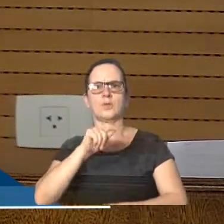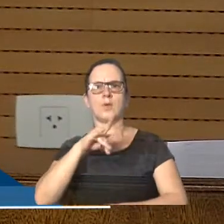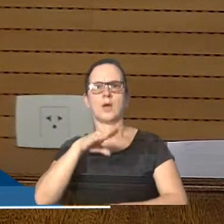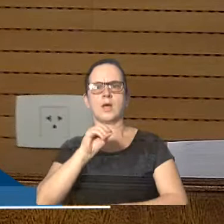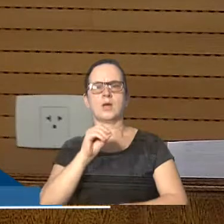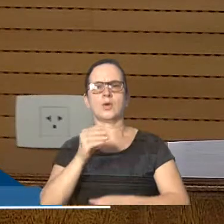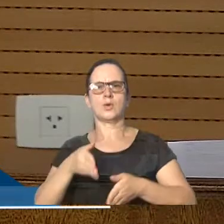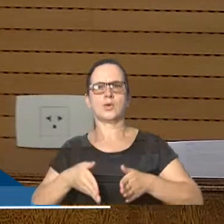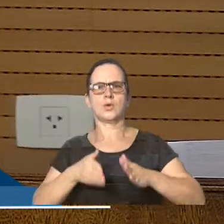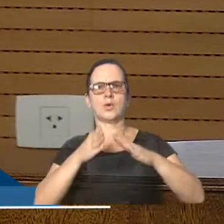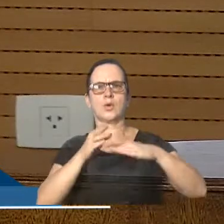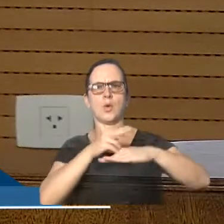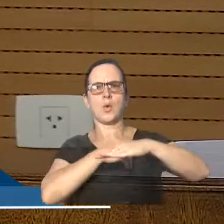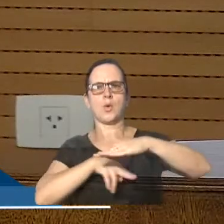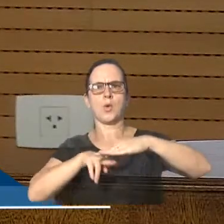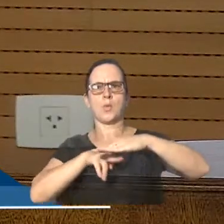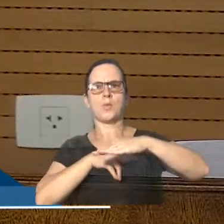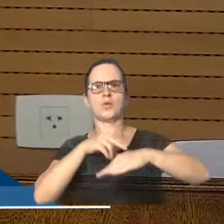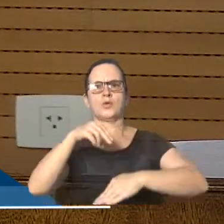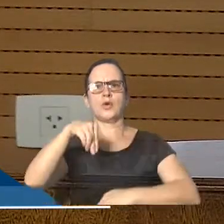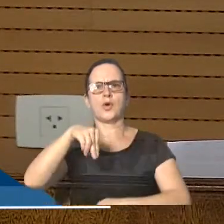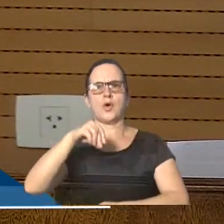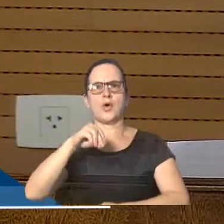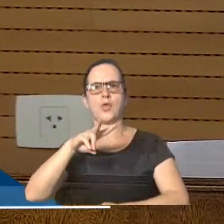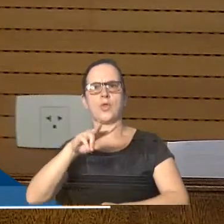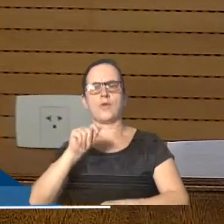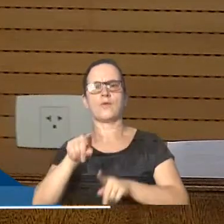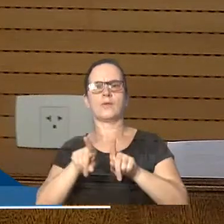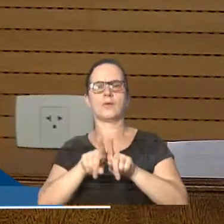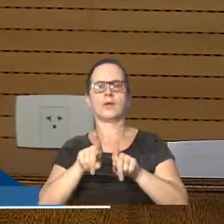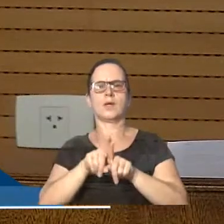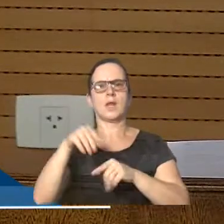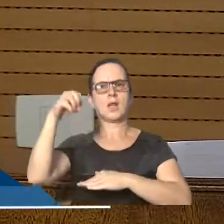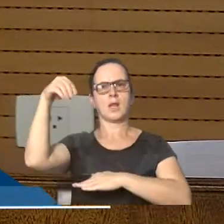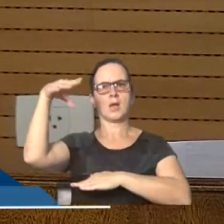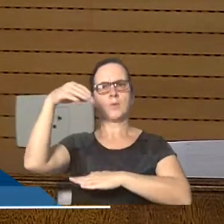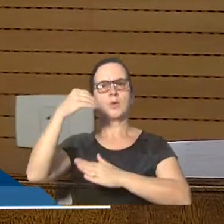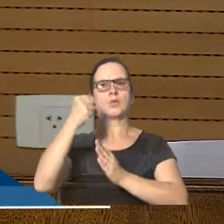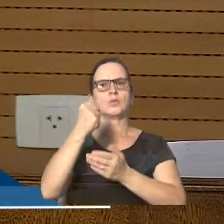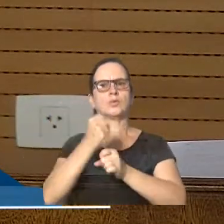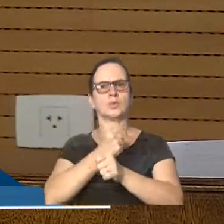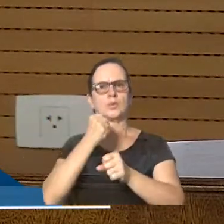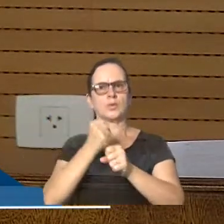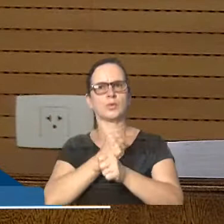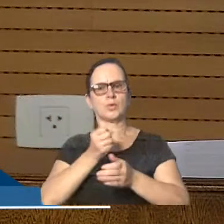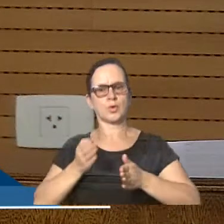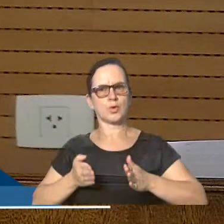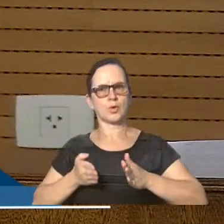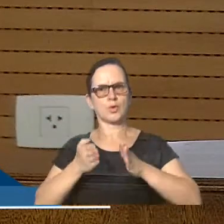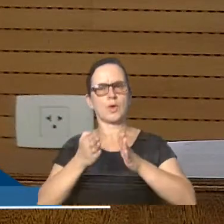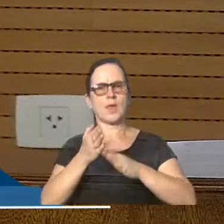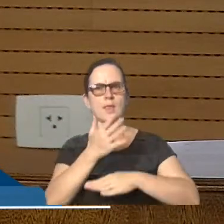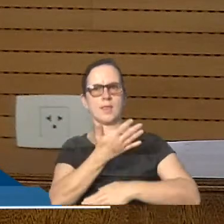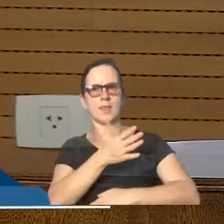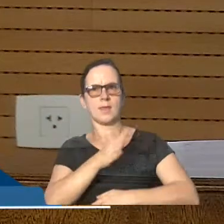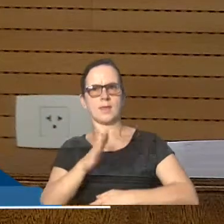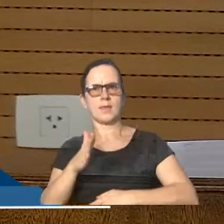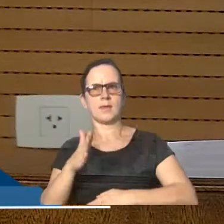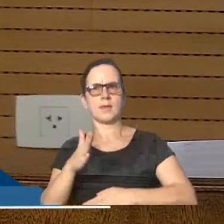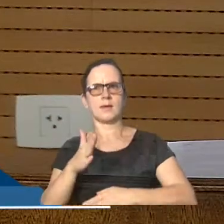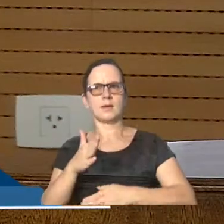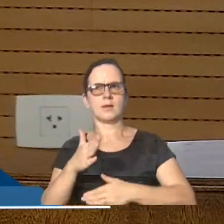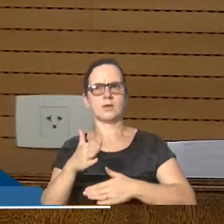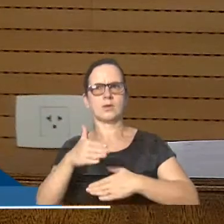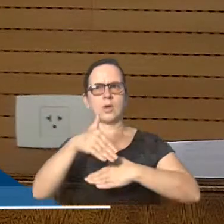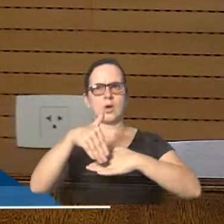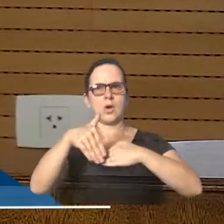Ponte Nova. Iluminação da ciclovia construída com o projeto da nova entrada da cidade de Santos, localizada